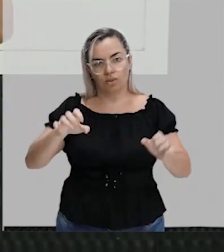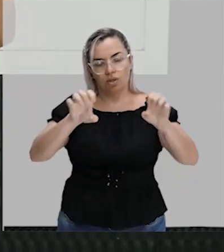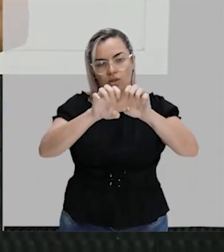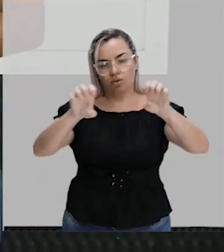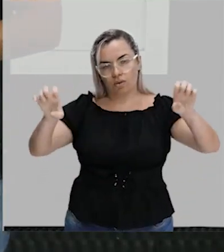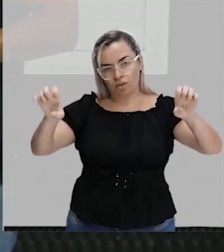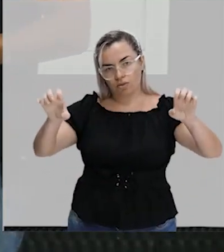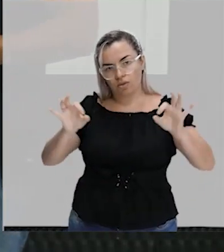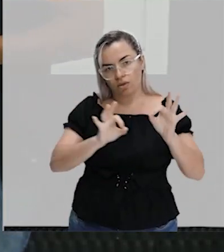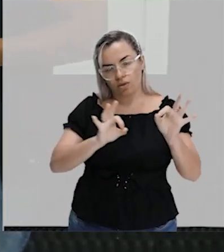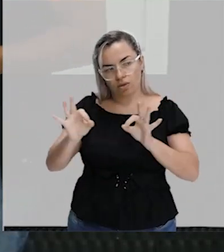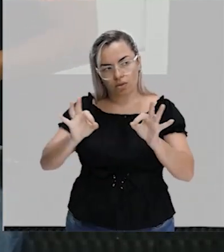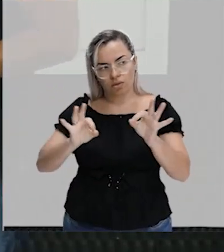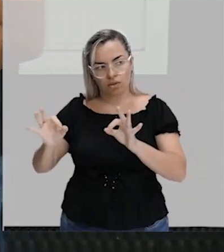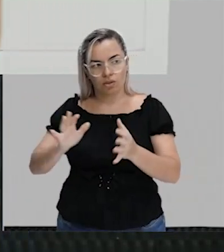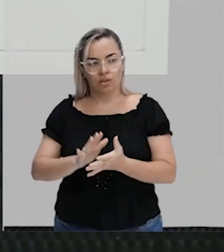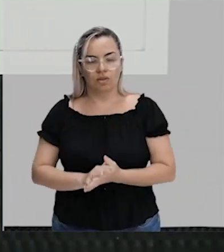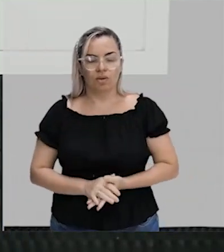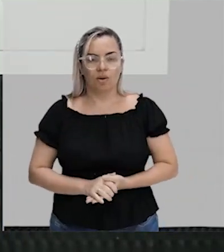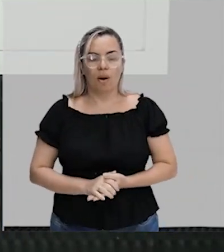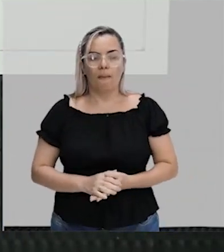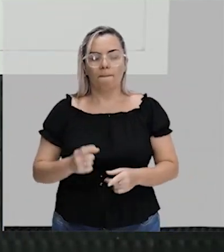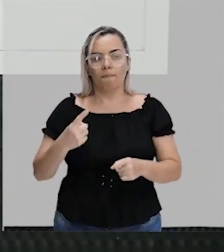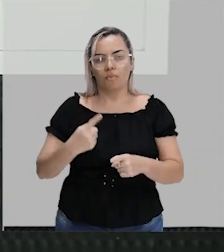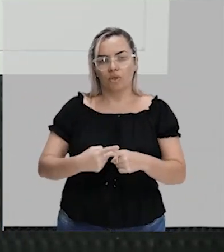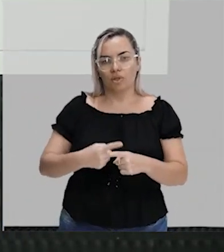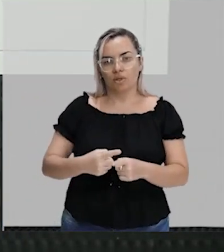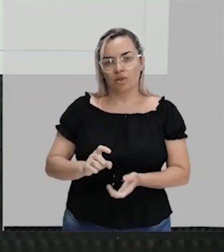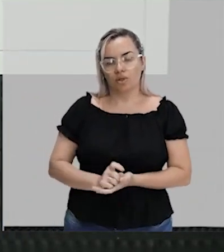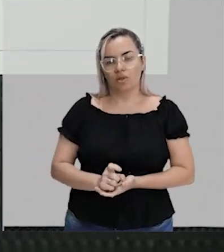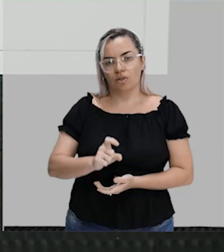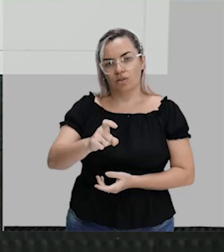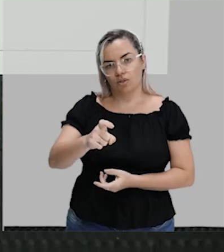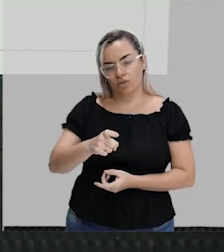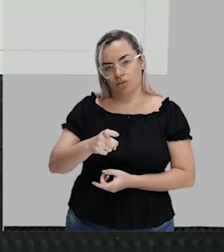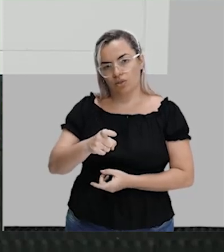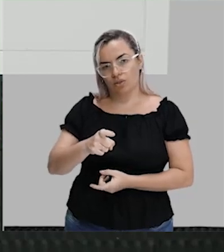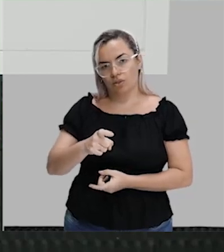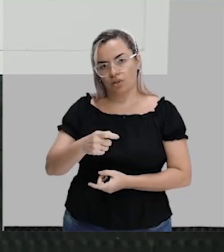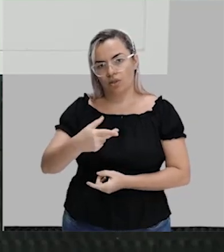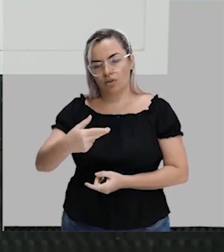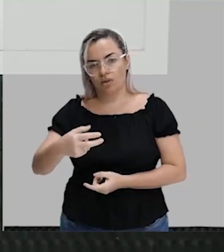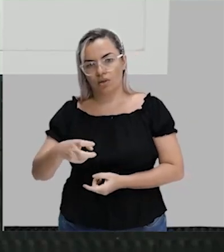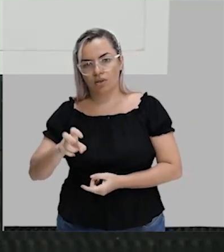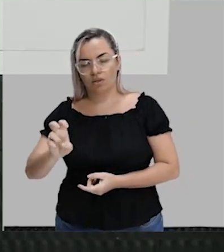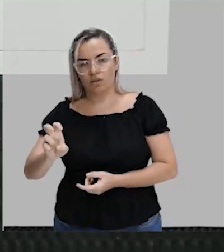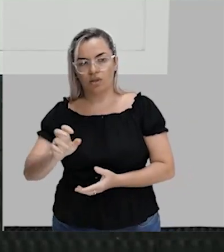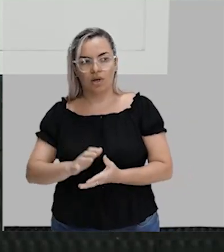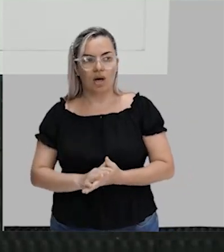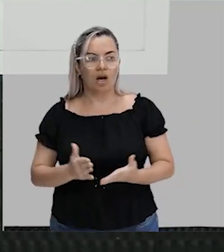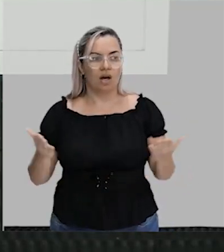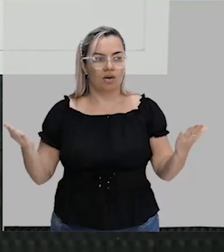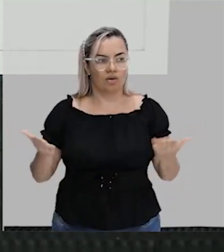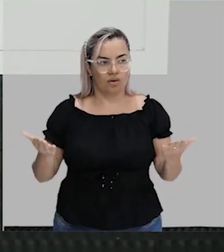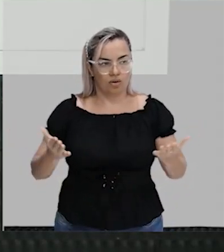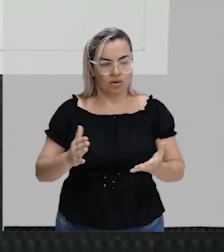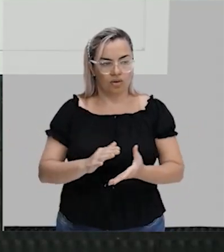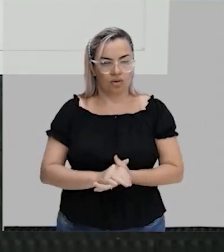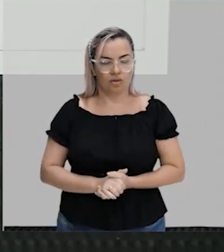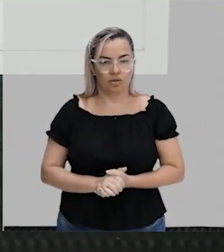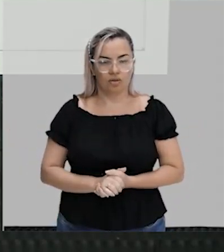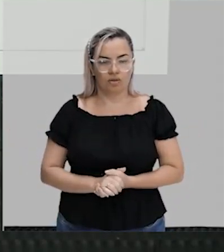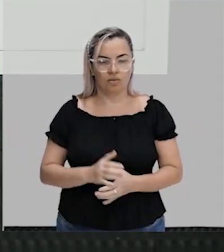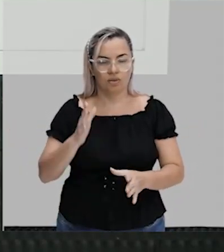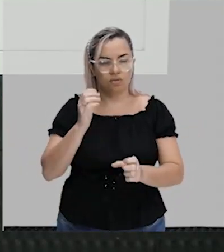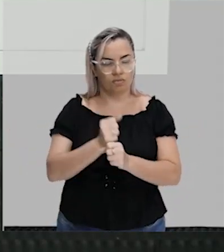x + y = 5 se o X é dois isso só pode ser quem pode ser trem né você nem fazer